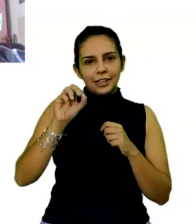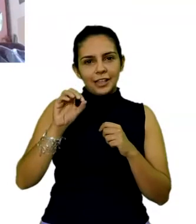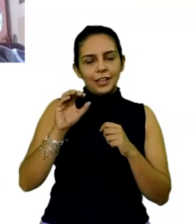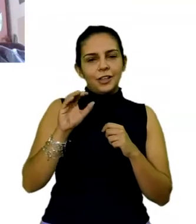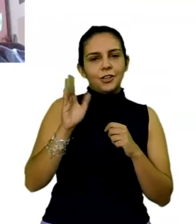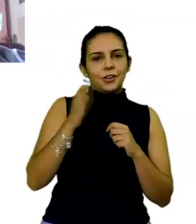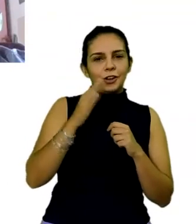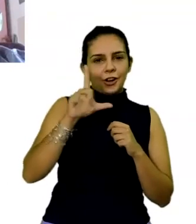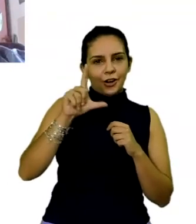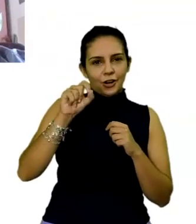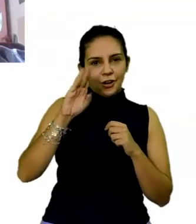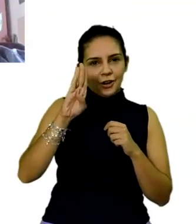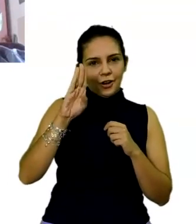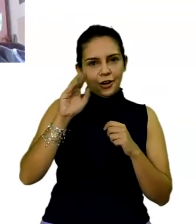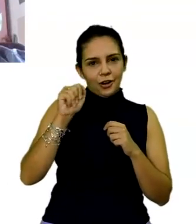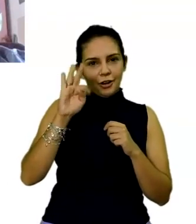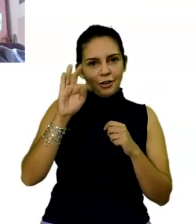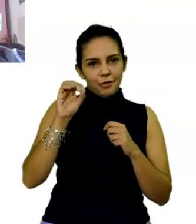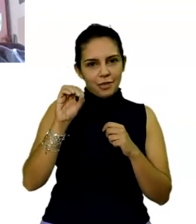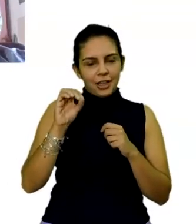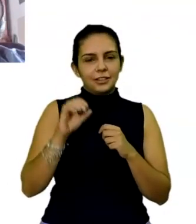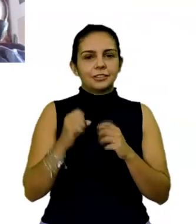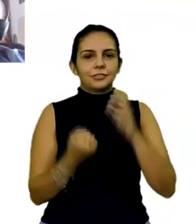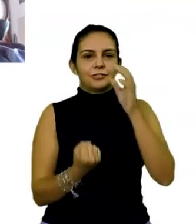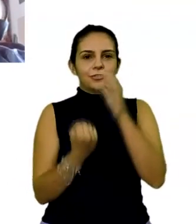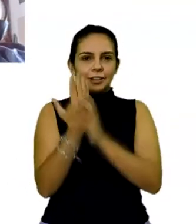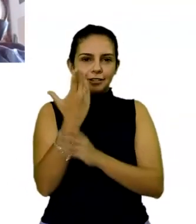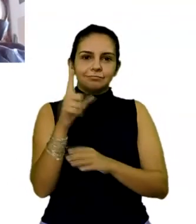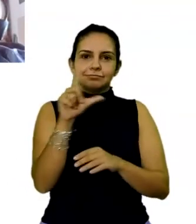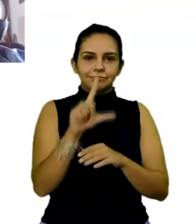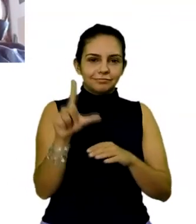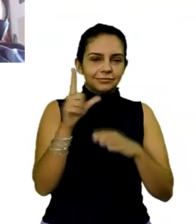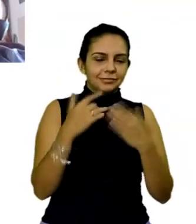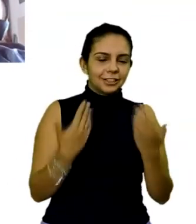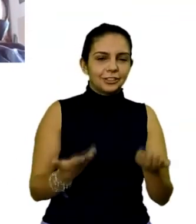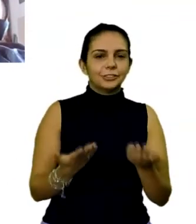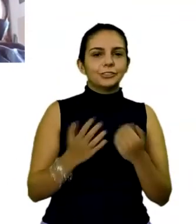autor importante, numa espécie de fundação da nossa literatura.